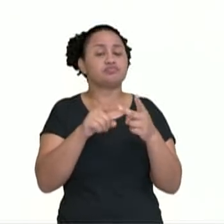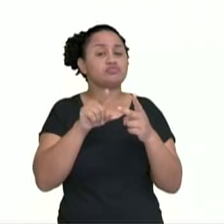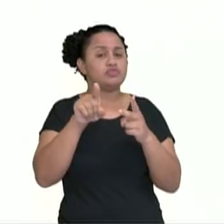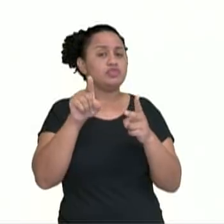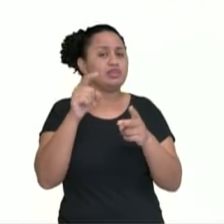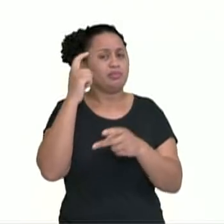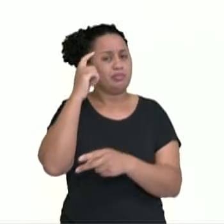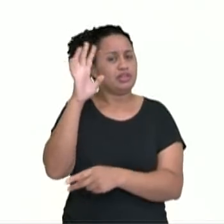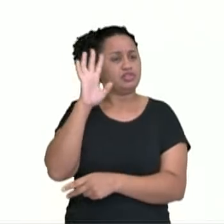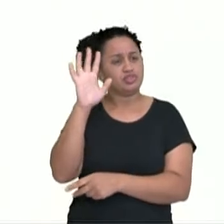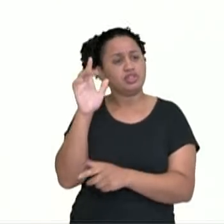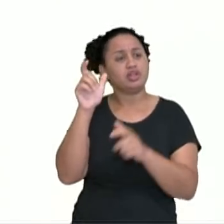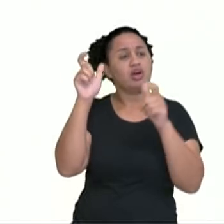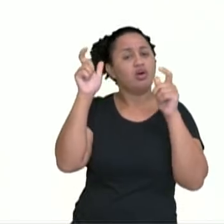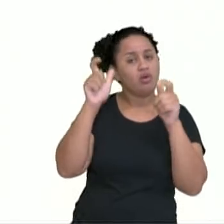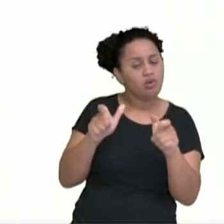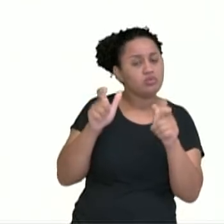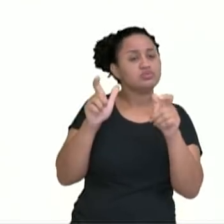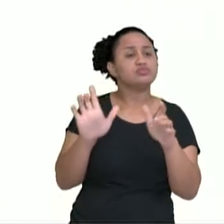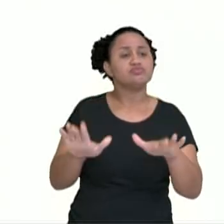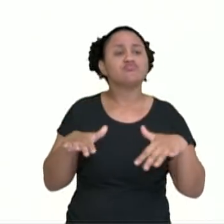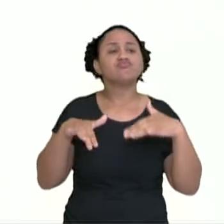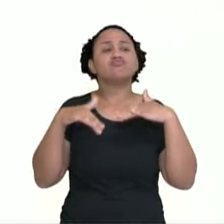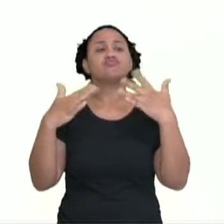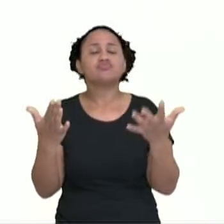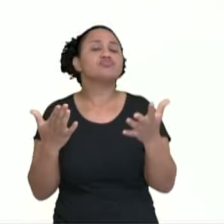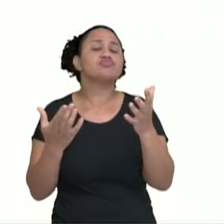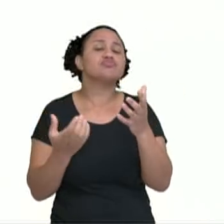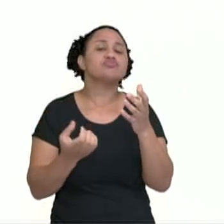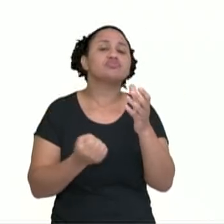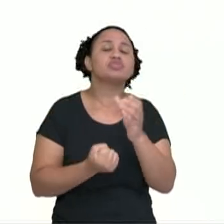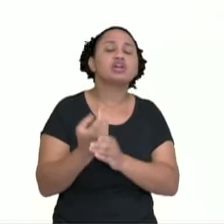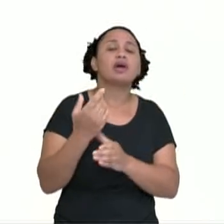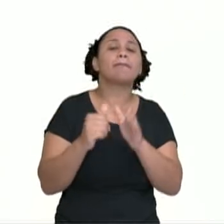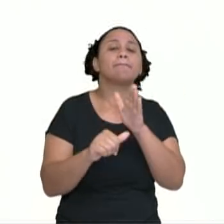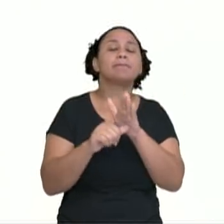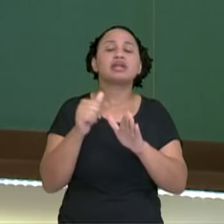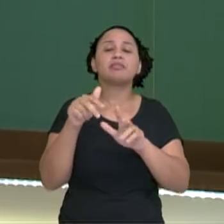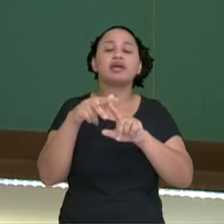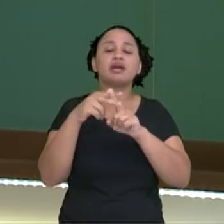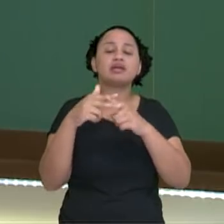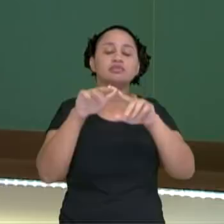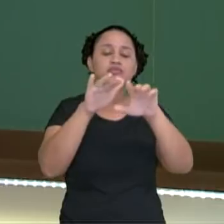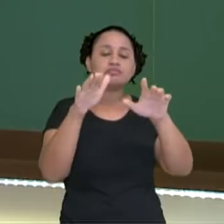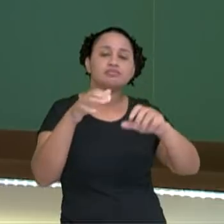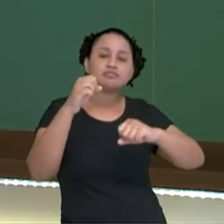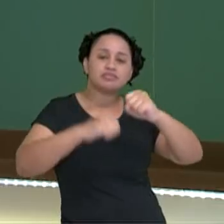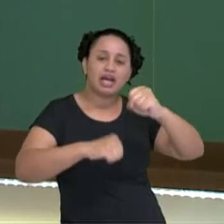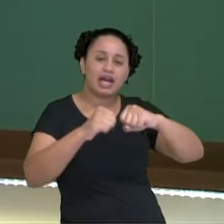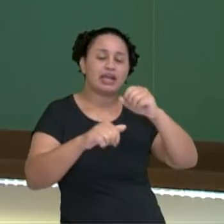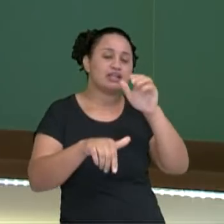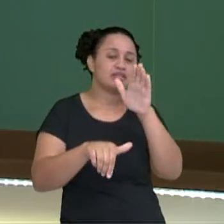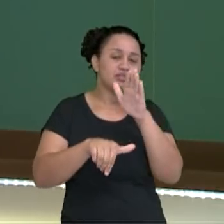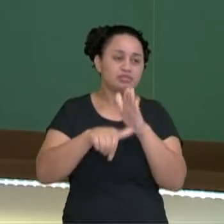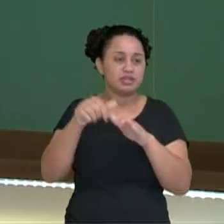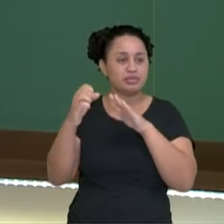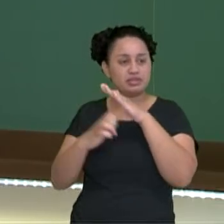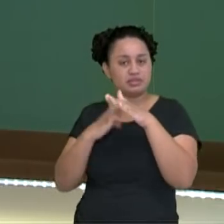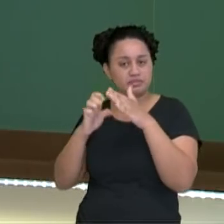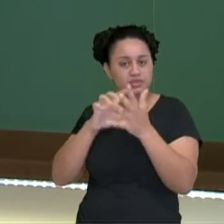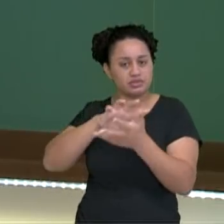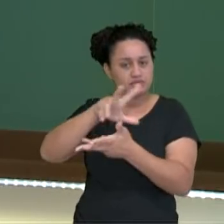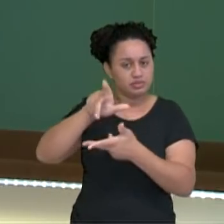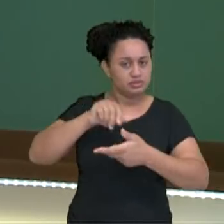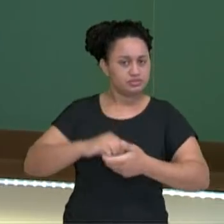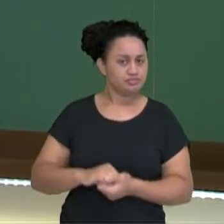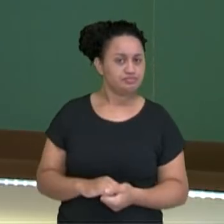de onde e quando teria surgido a primeira máquina, as primeiras indústrias do mundo? É sobre